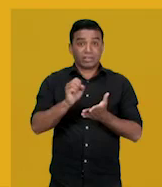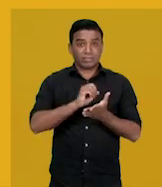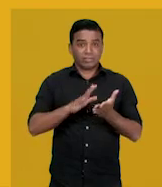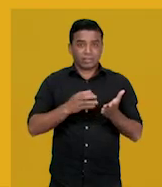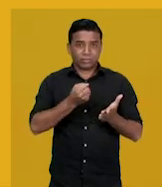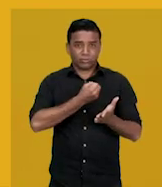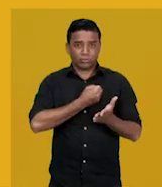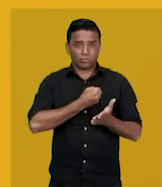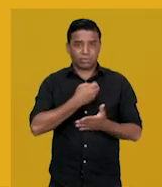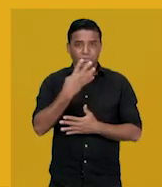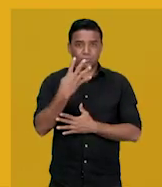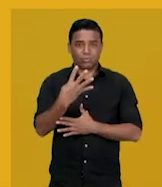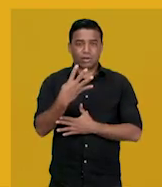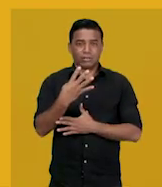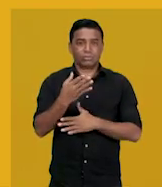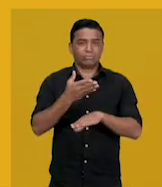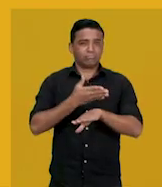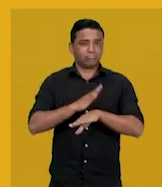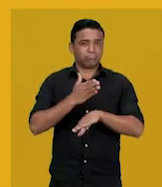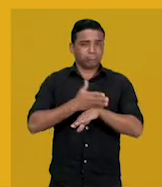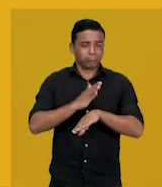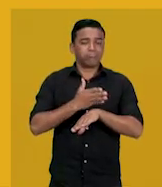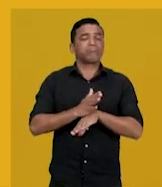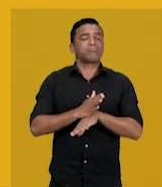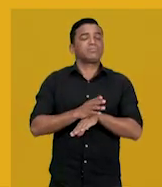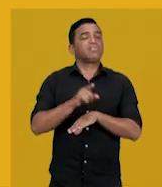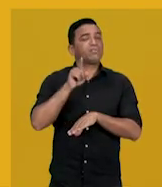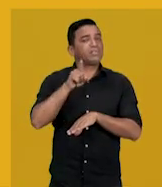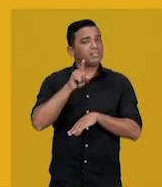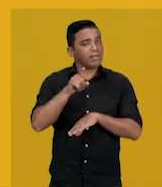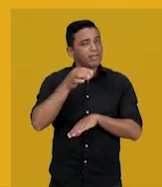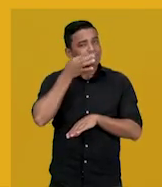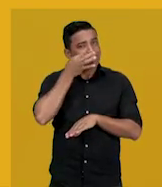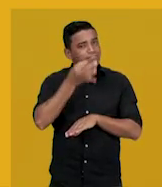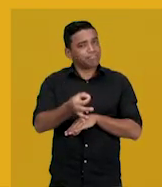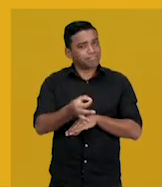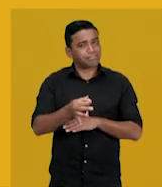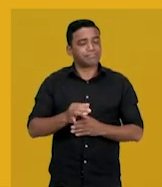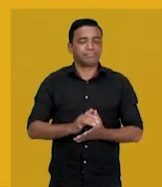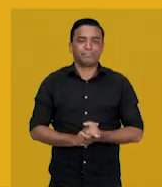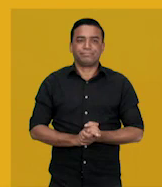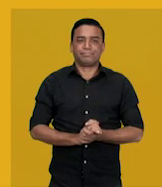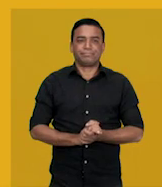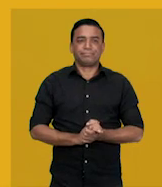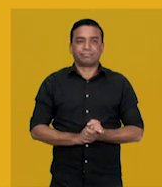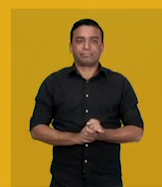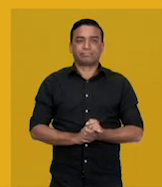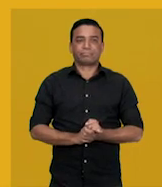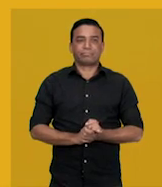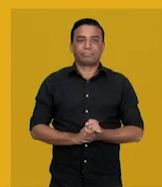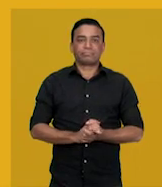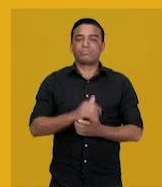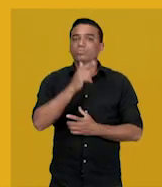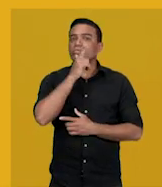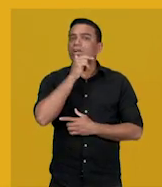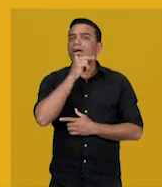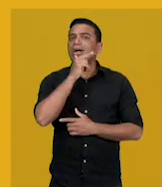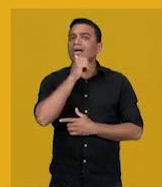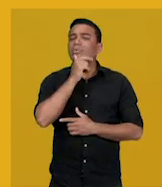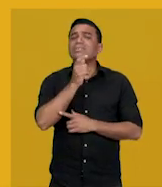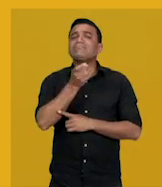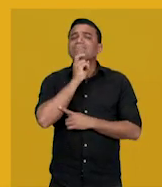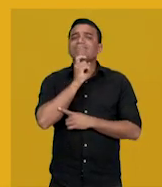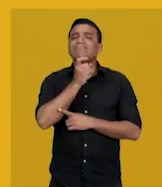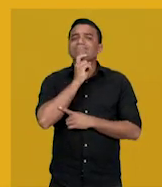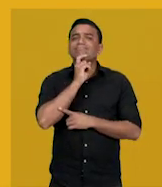4 é um exercício que vocês vão ter que observar a questão da água congelada,